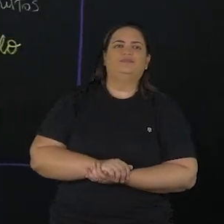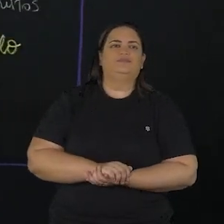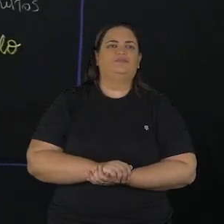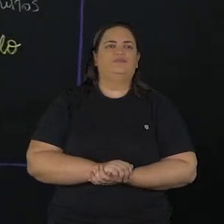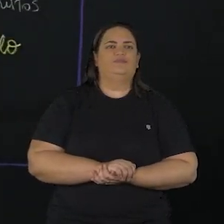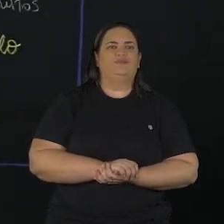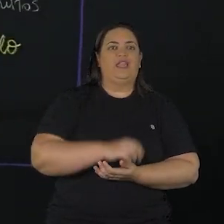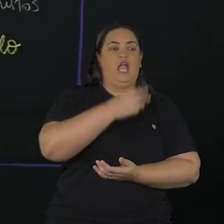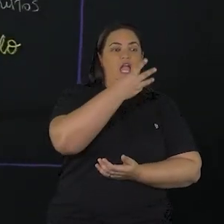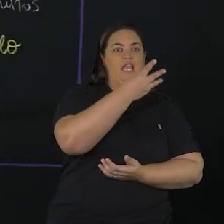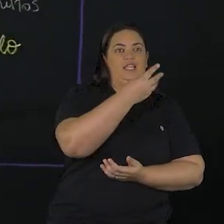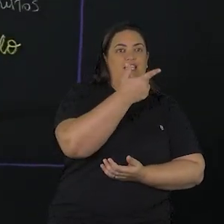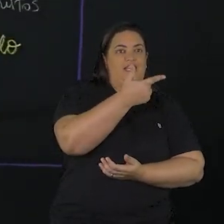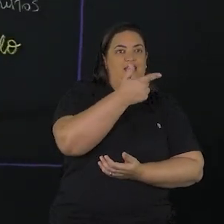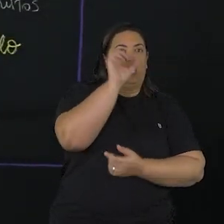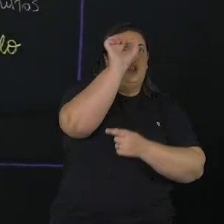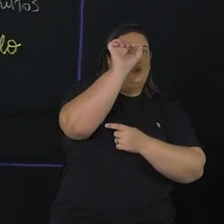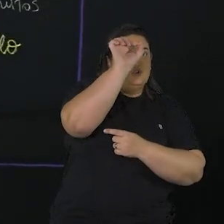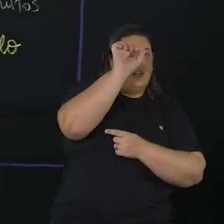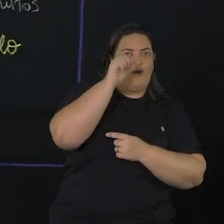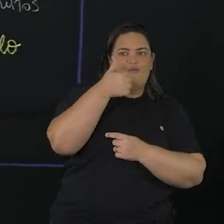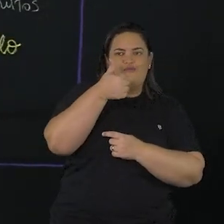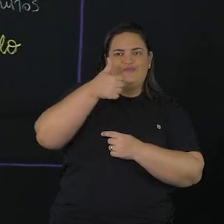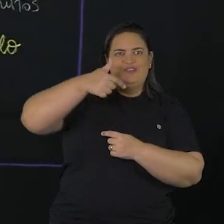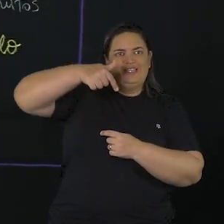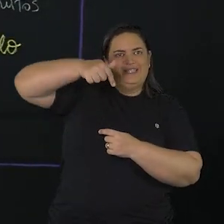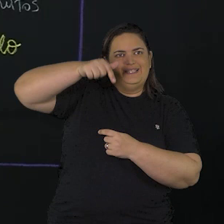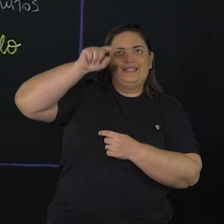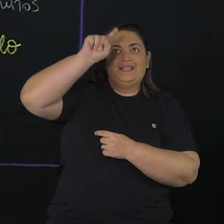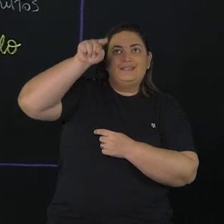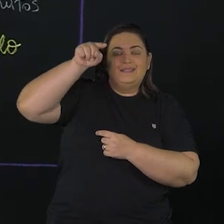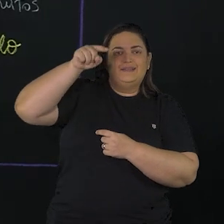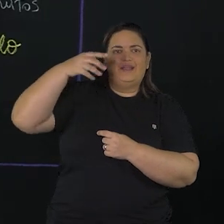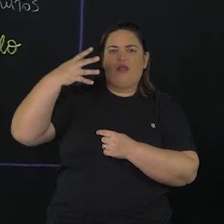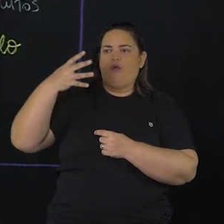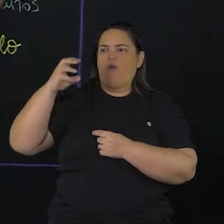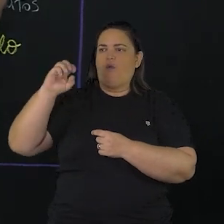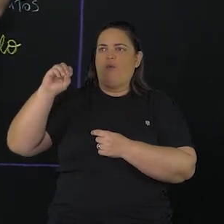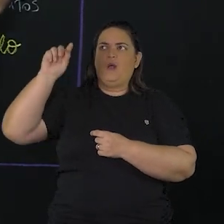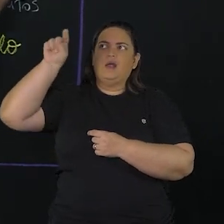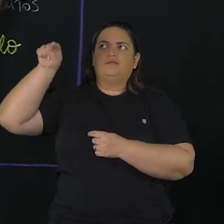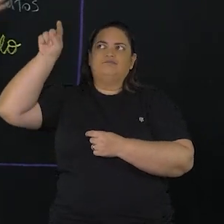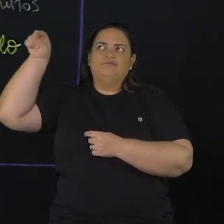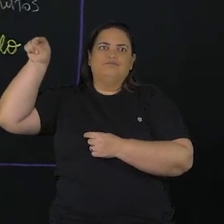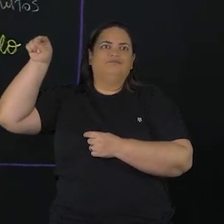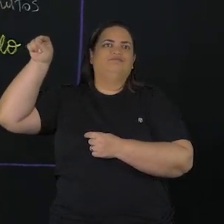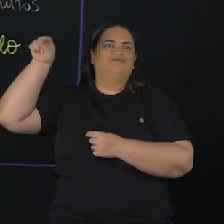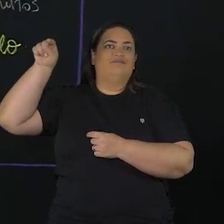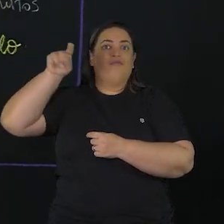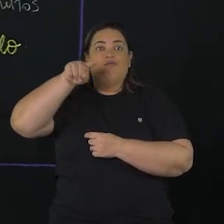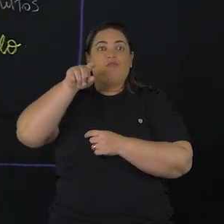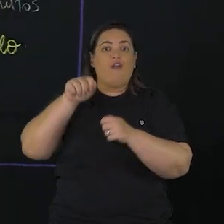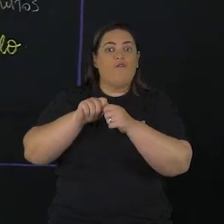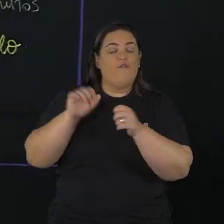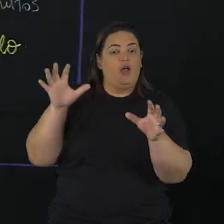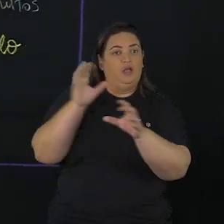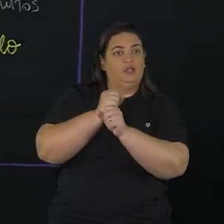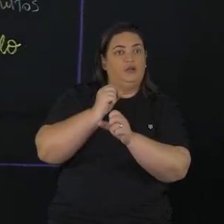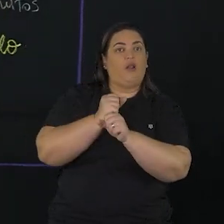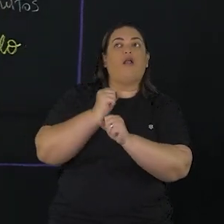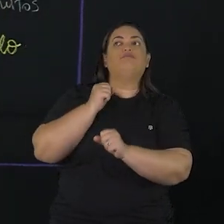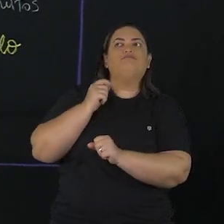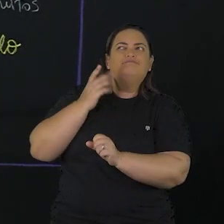40 segundos. Então, essa nomenclatura que me dá a posição em graus, minutos e segundos, ela é